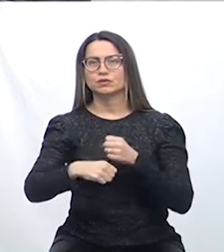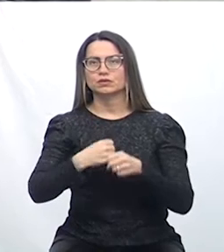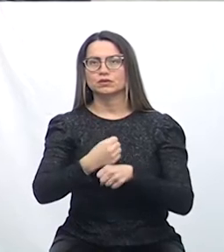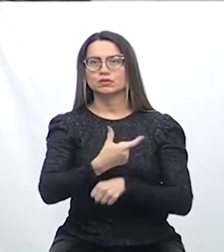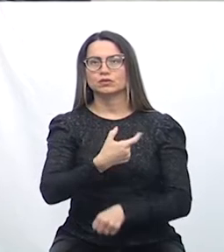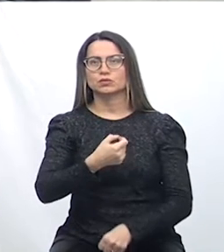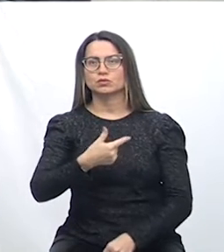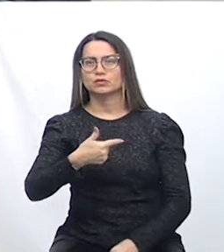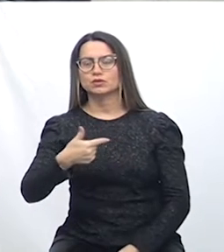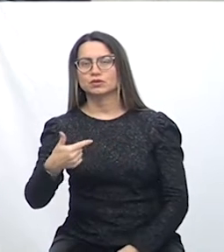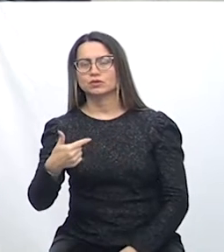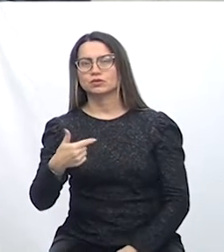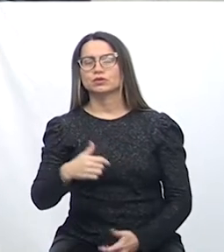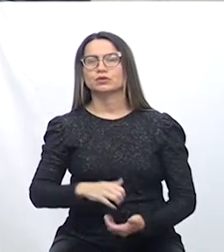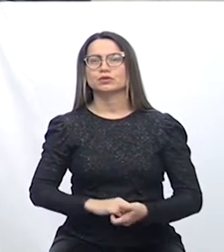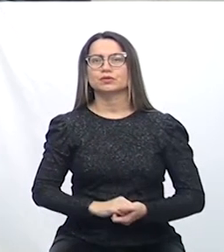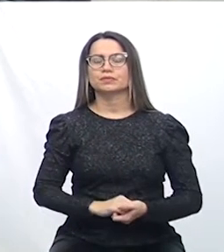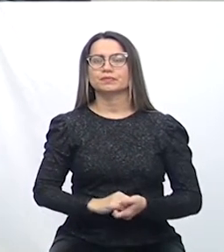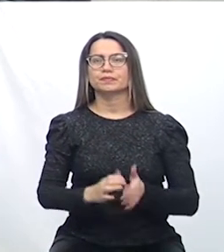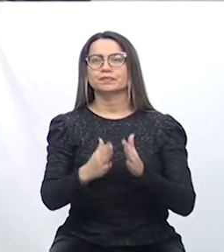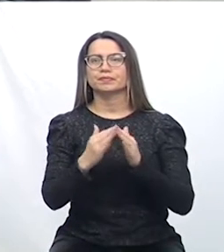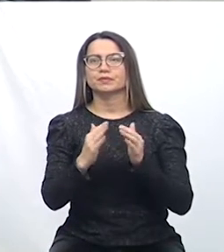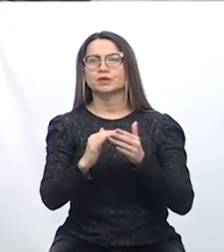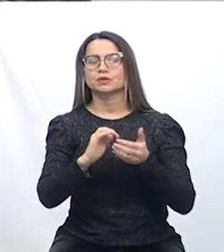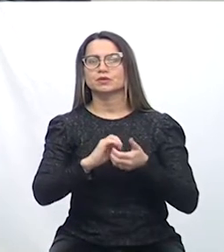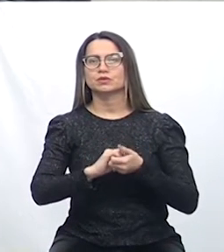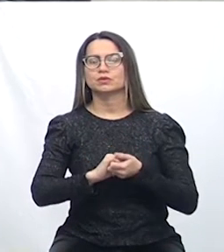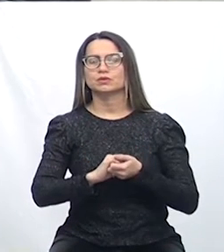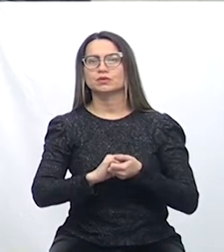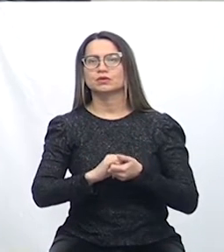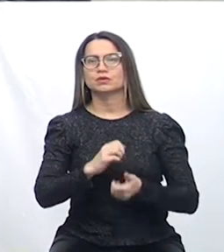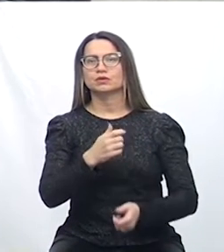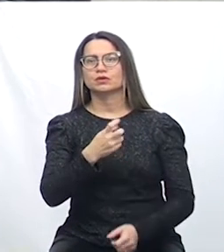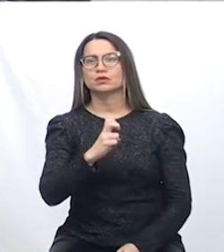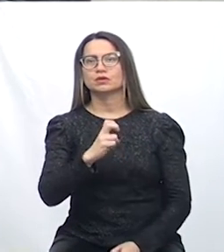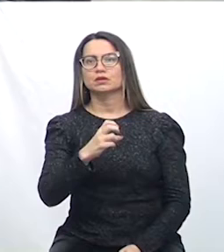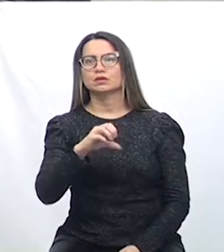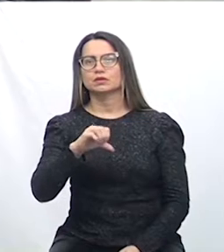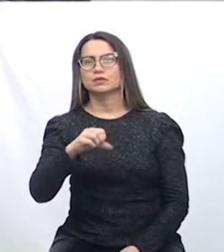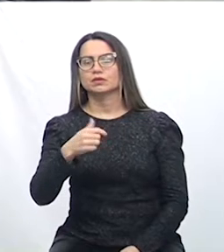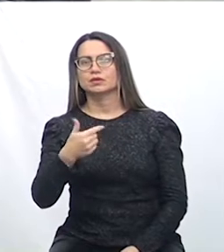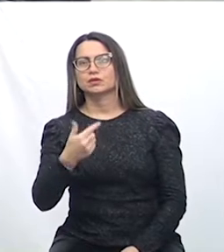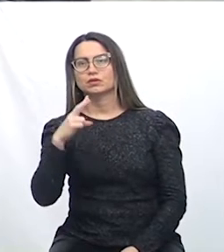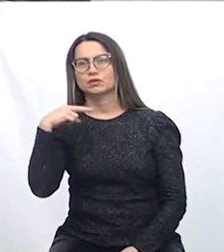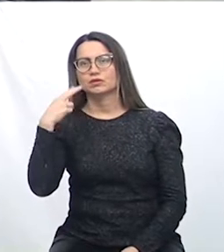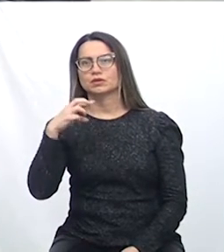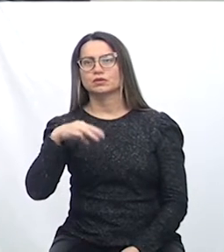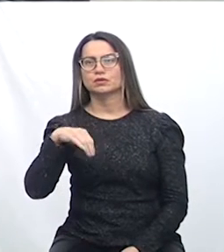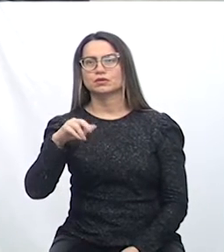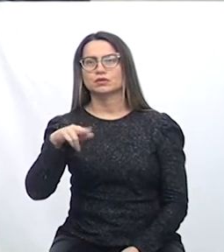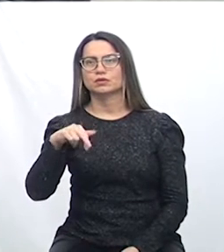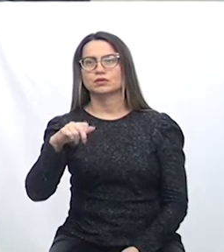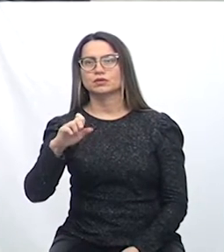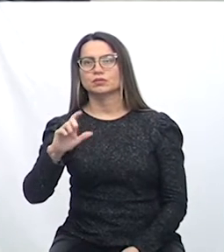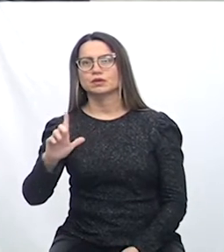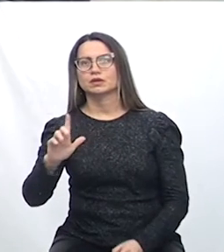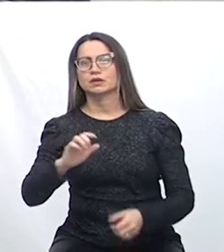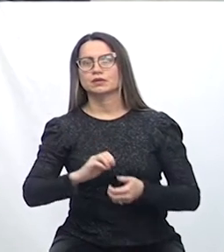Manuel Rosengue. Requerimento número 592 de 2022, de autoria do vereador Miguel Pierini.